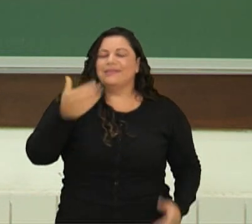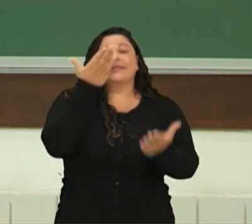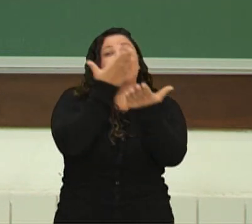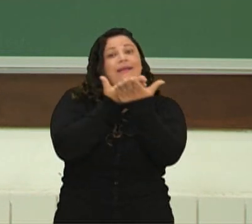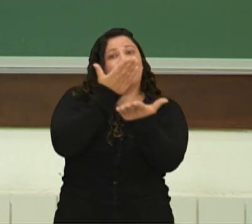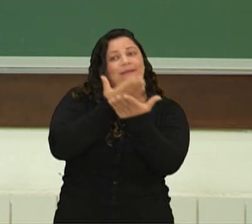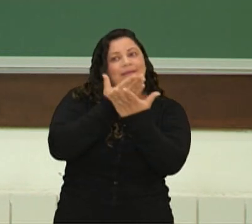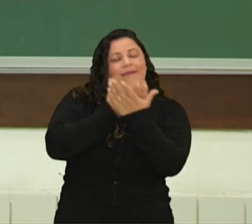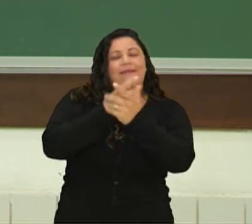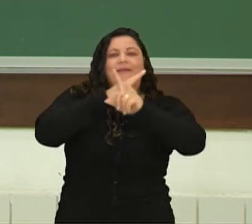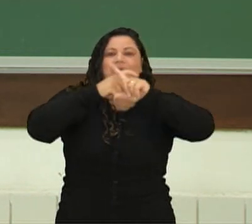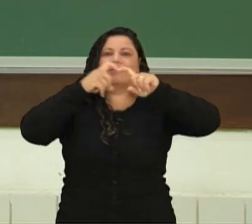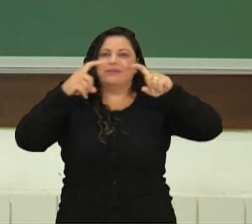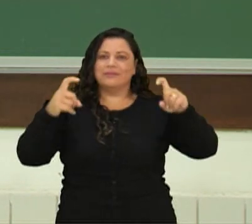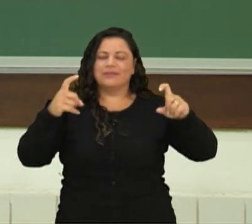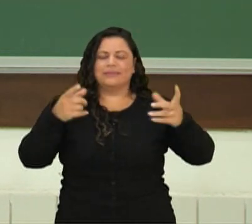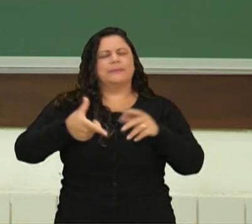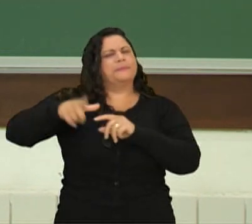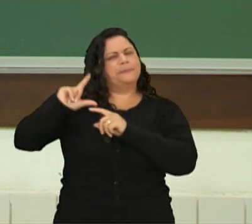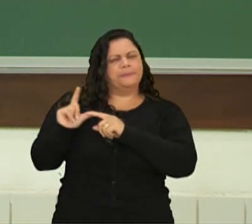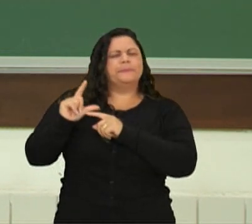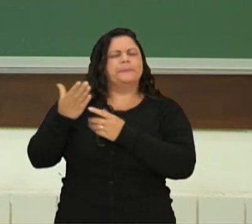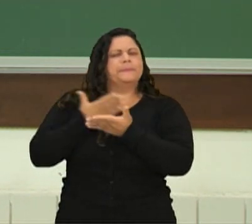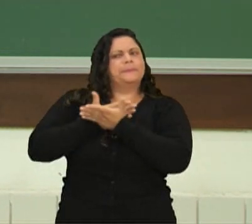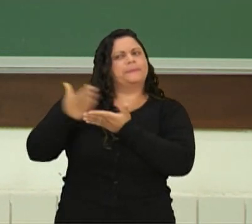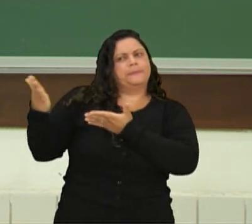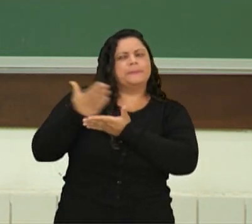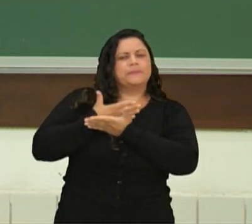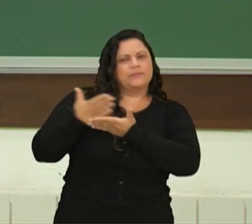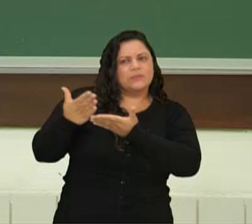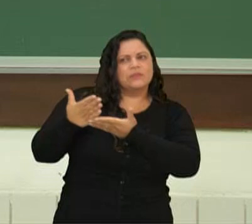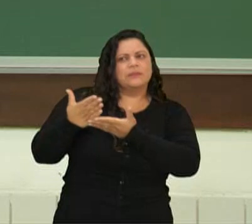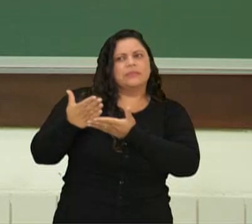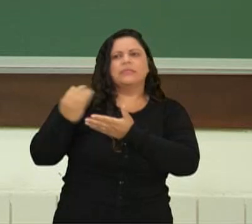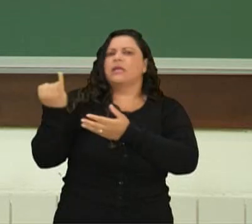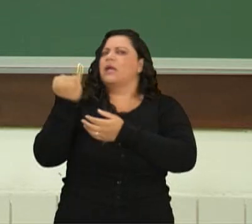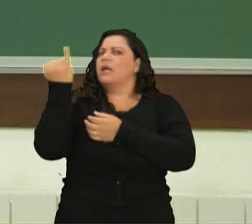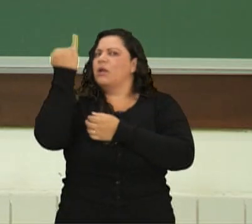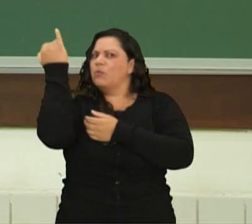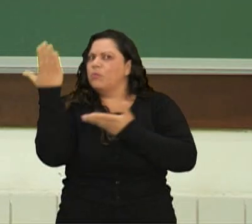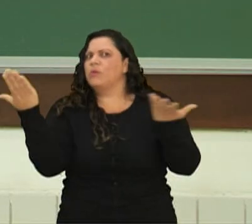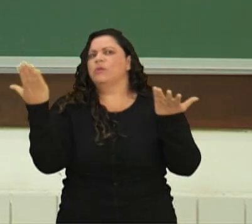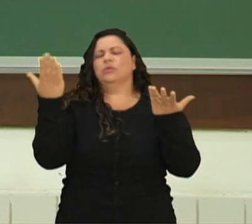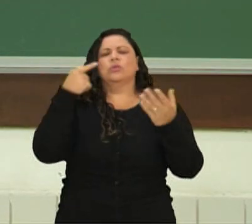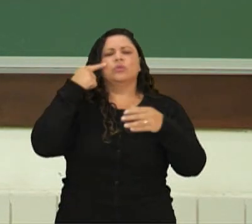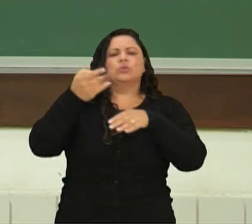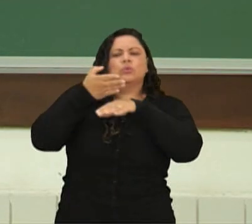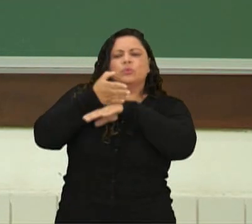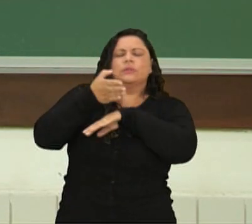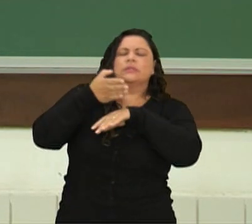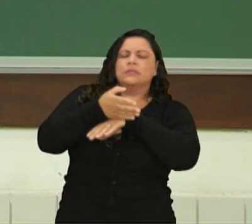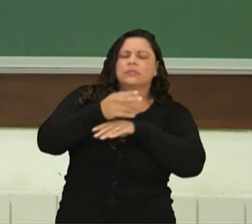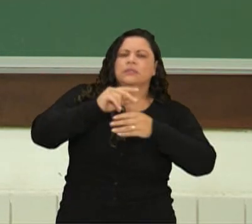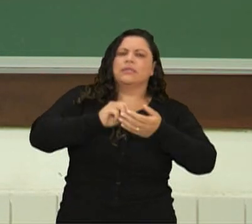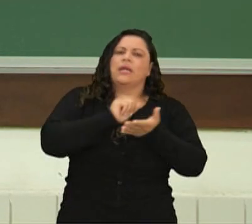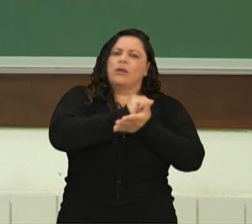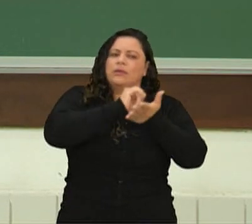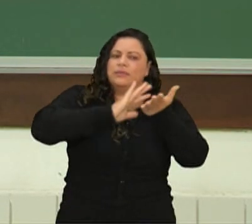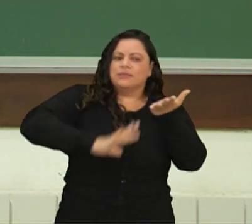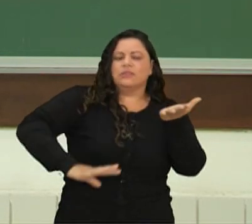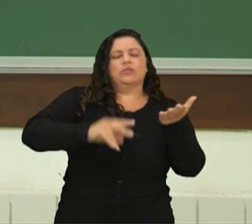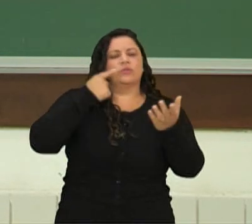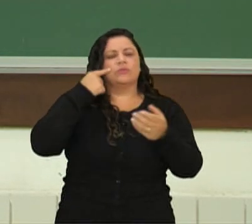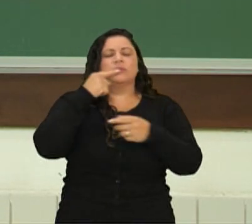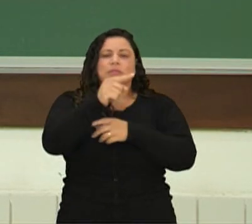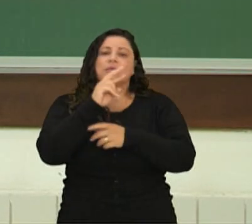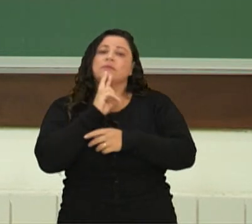antes da gente começar, lembrando aí da importância de você acessar os materiais, responder a atividade lá, que também confirma a